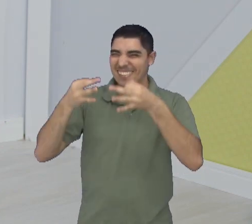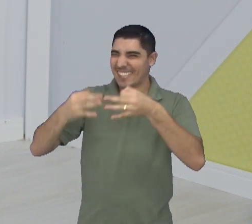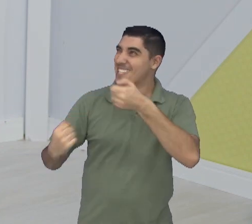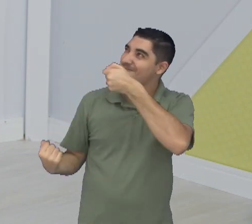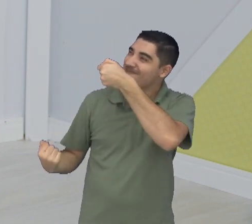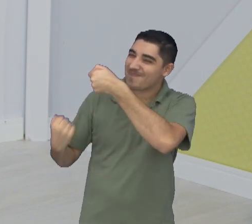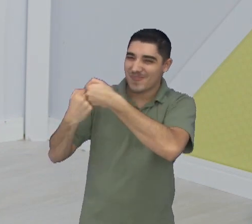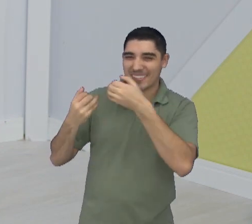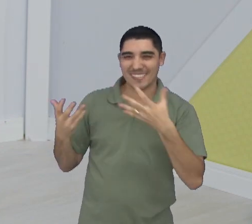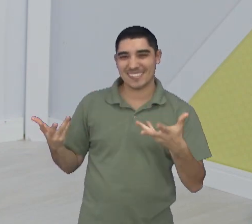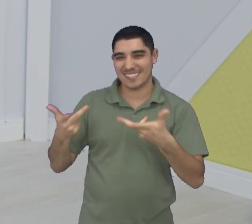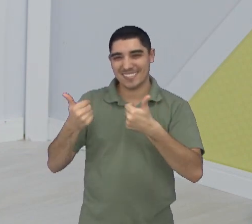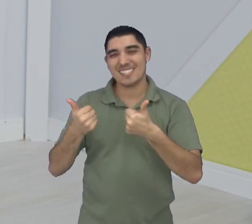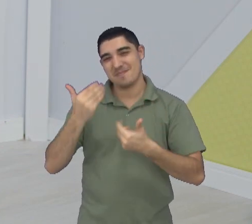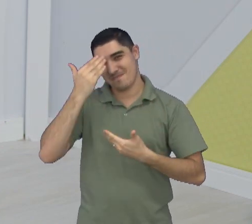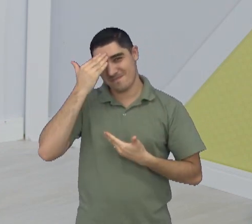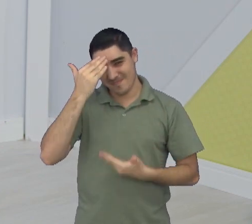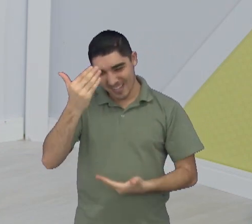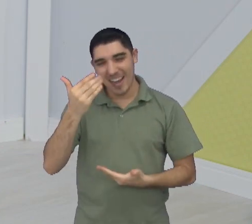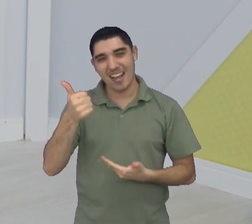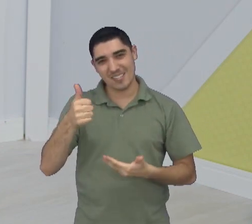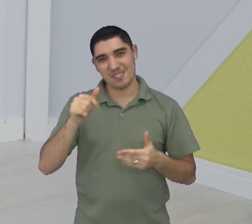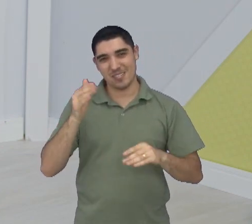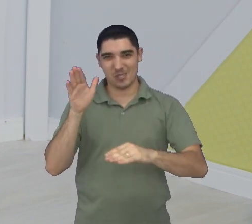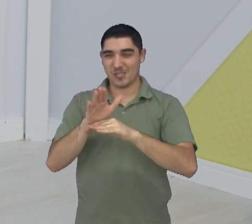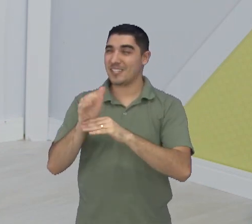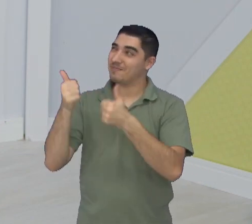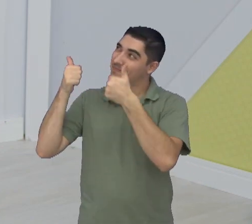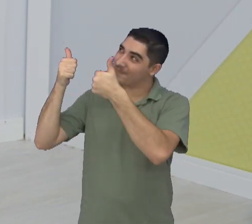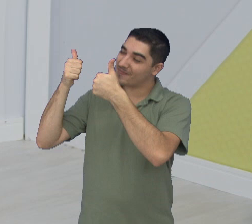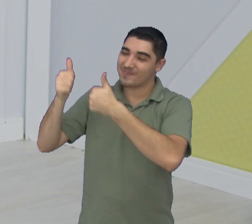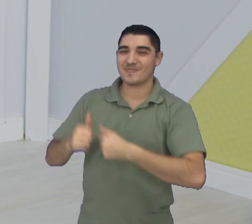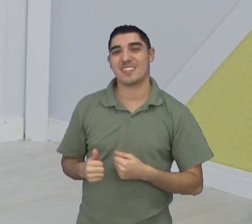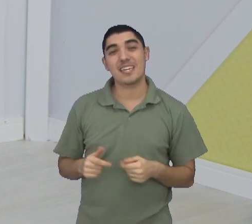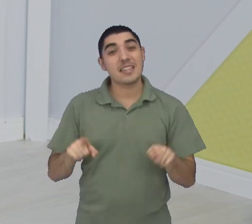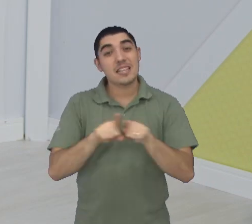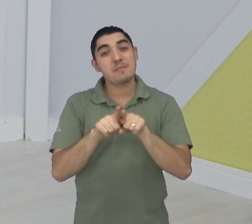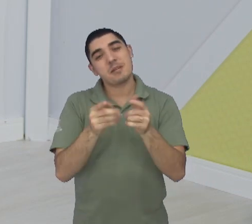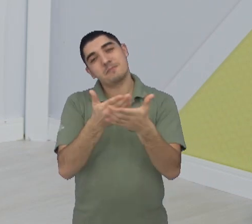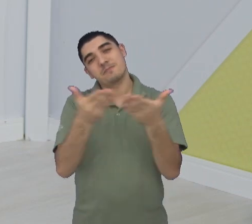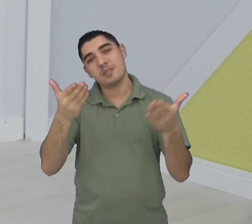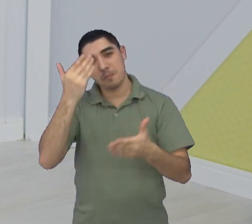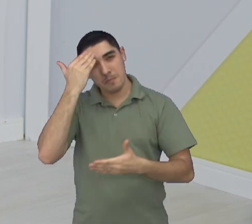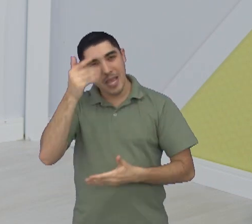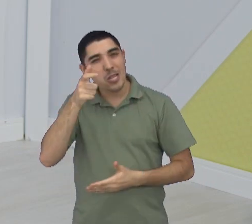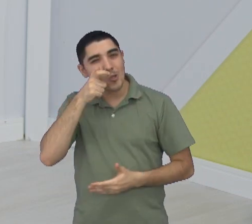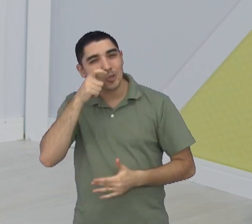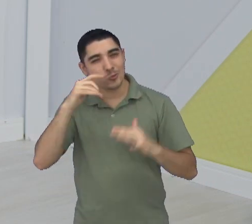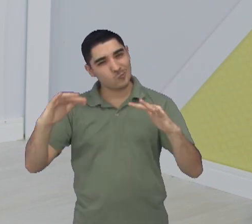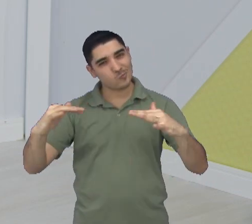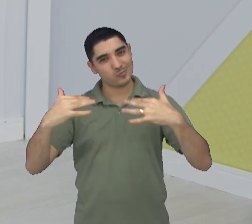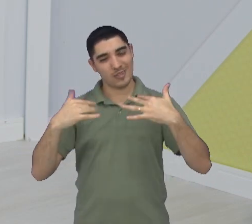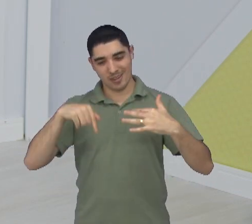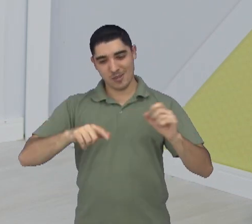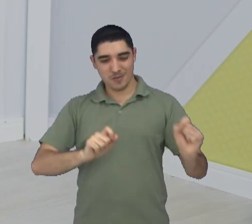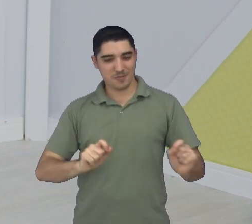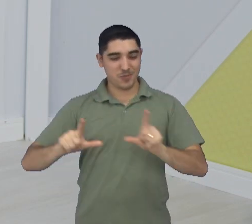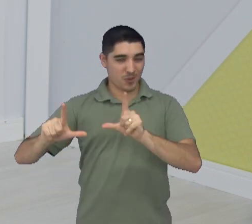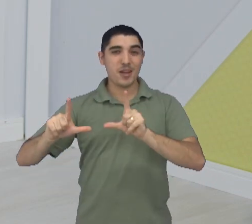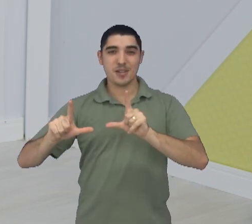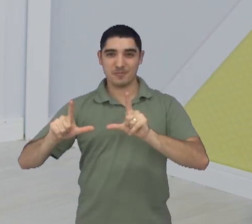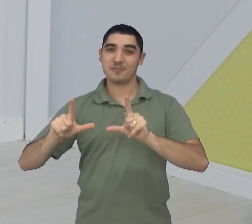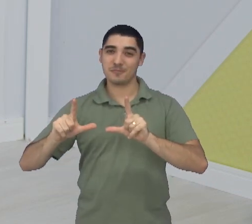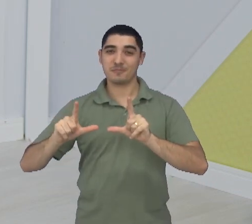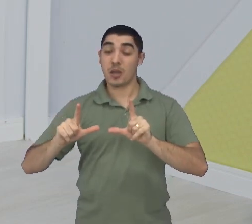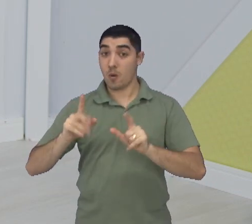primeiro o soquinho. Muito obrigado, Luizão, pelo programa de hoje. E você também, muito obrigado por estar e acompanhar a gente aqui em mais um Hora do